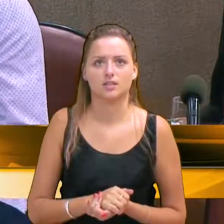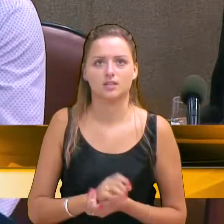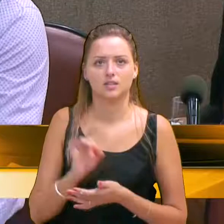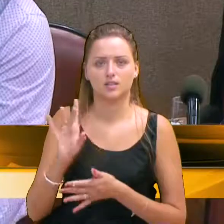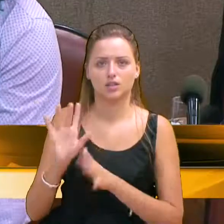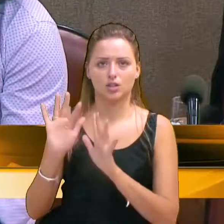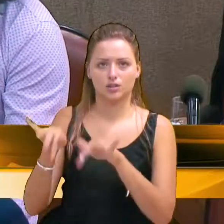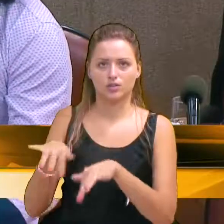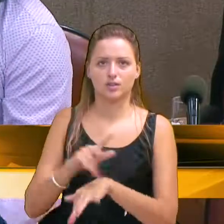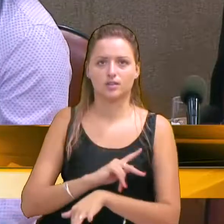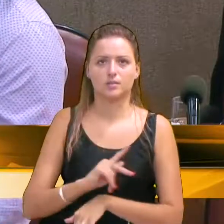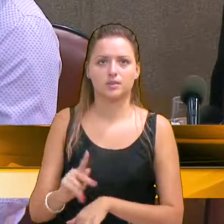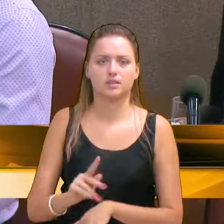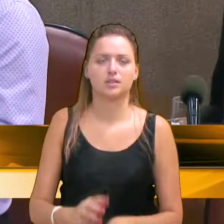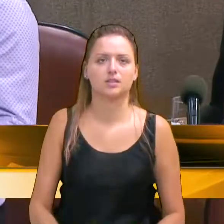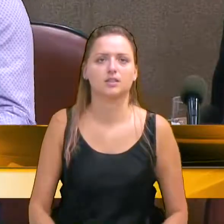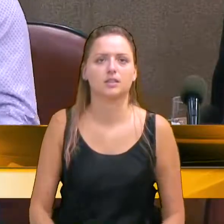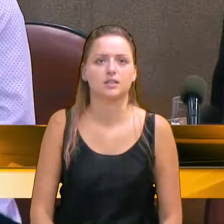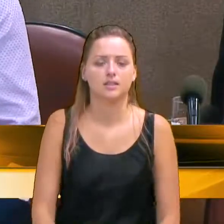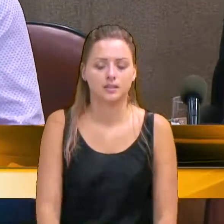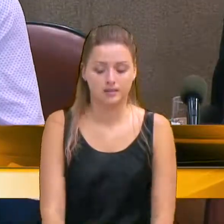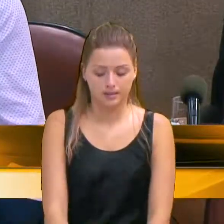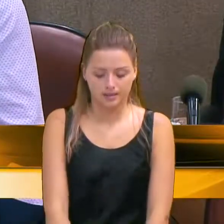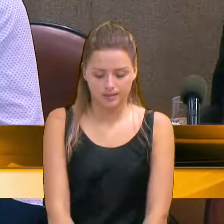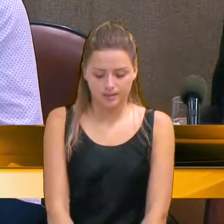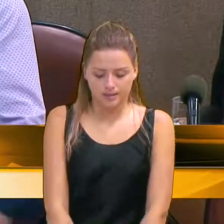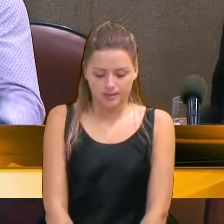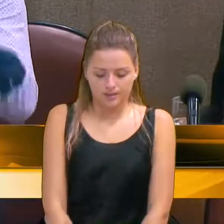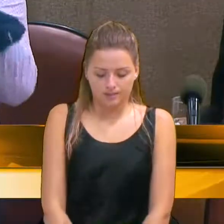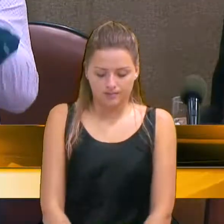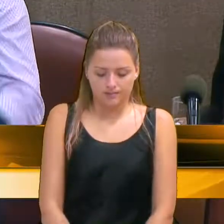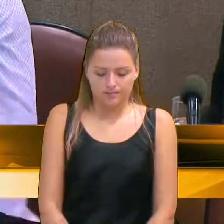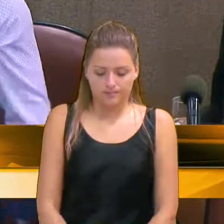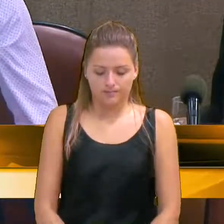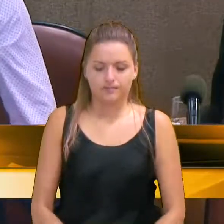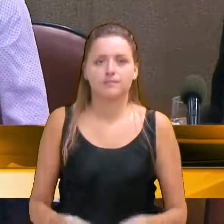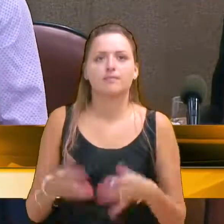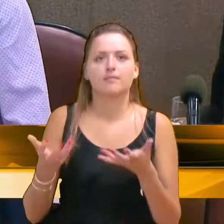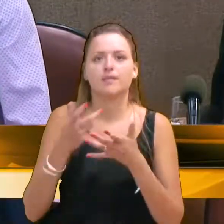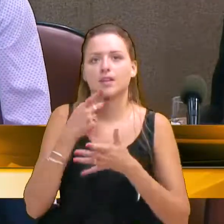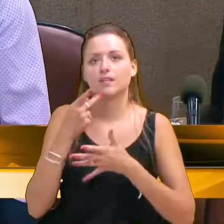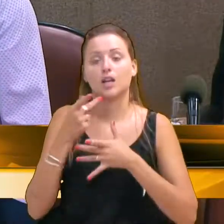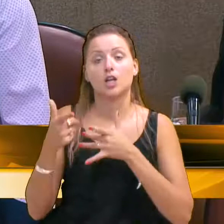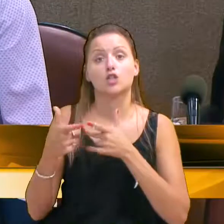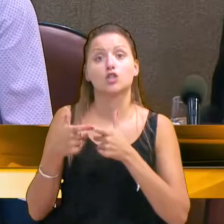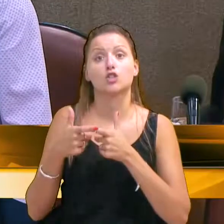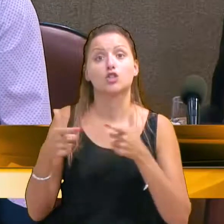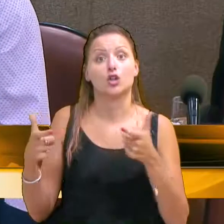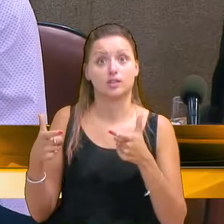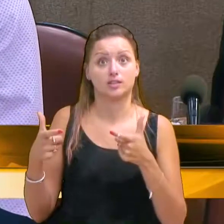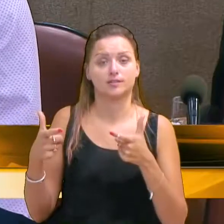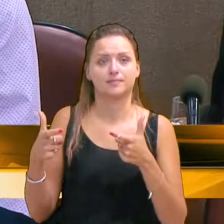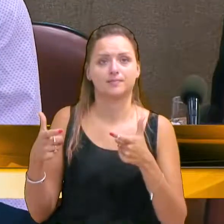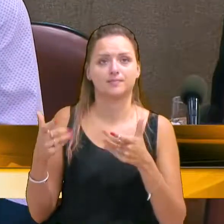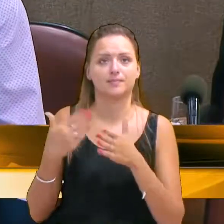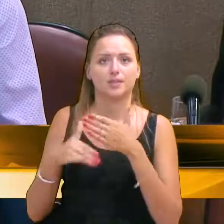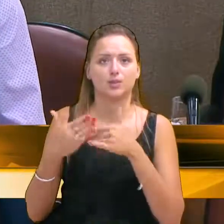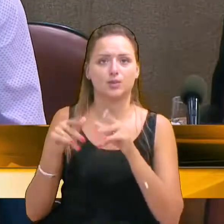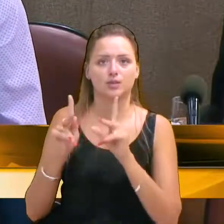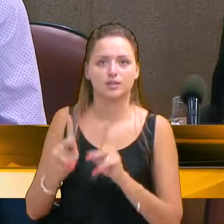encerrar, senhor presidente. Só alguns segundos. Então, quero dizer que desejo sorte lá a todos que estão